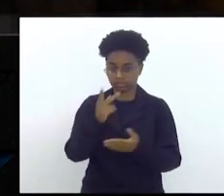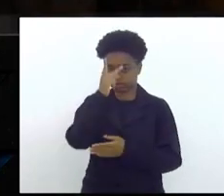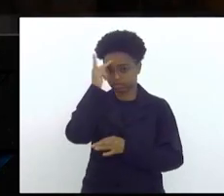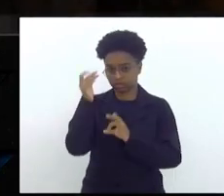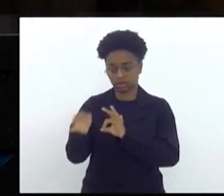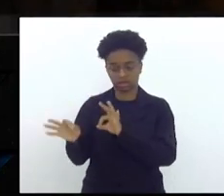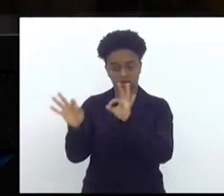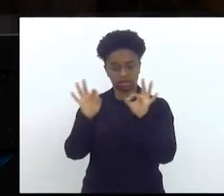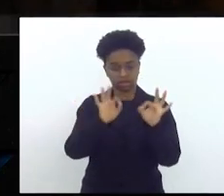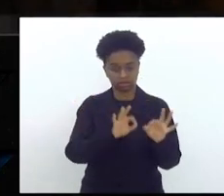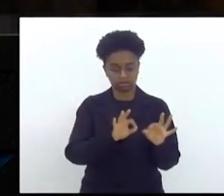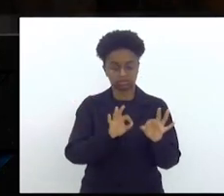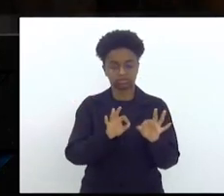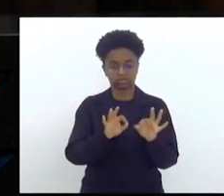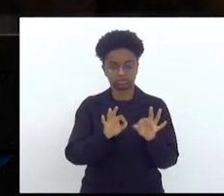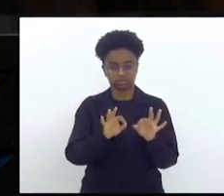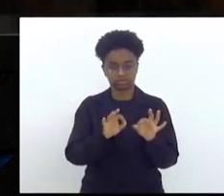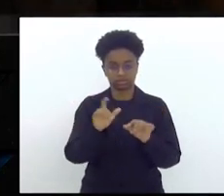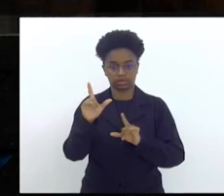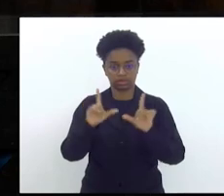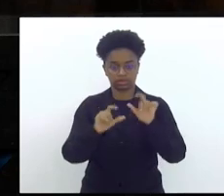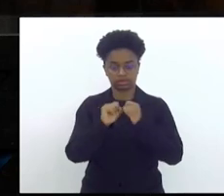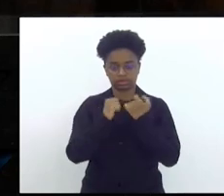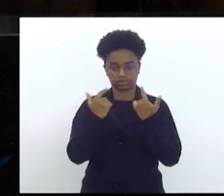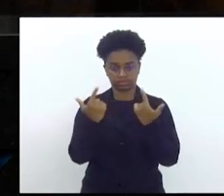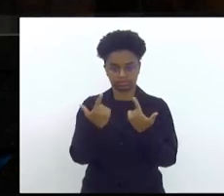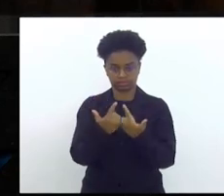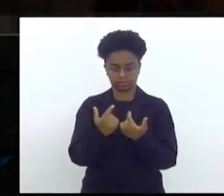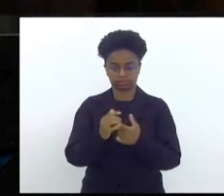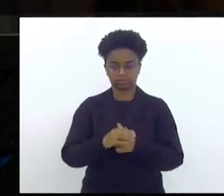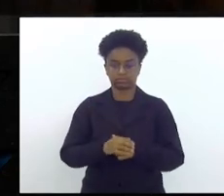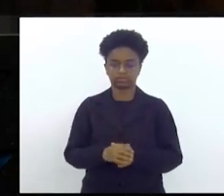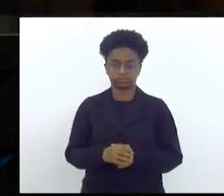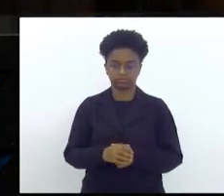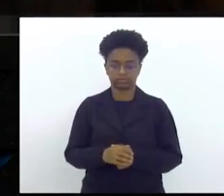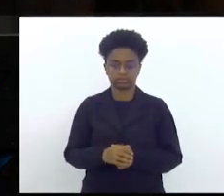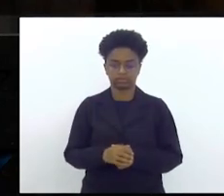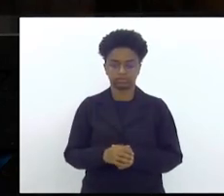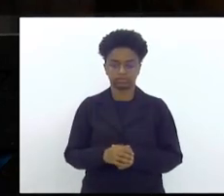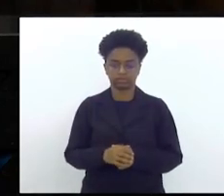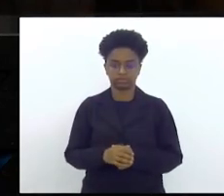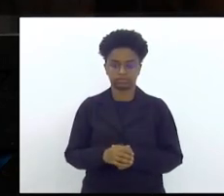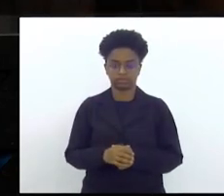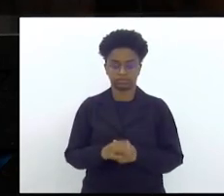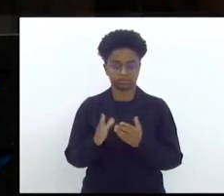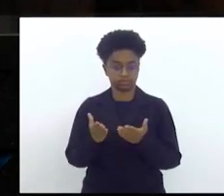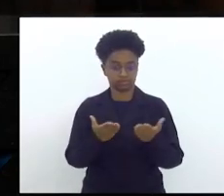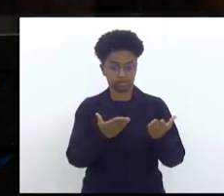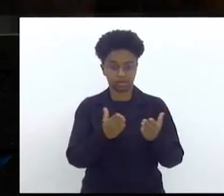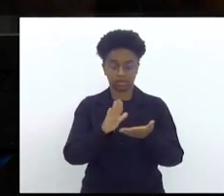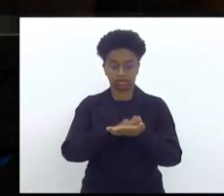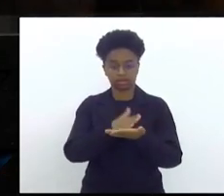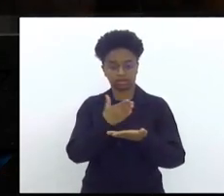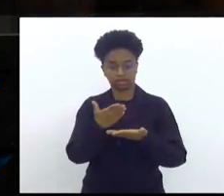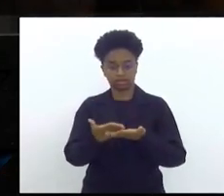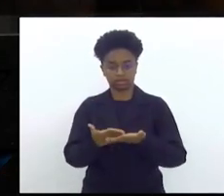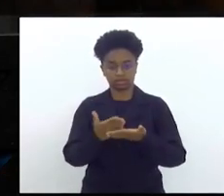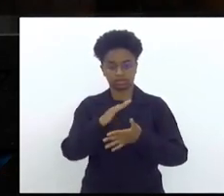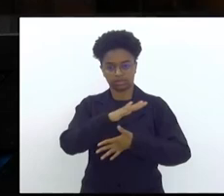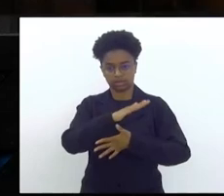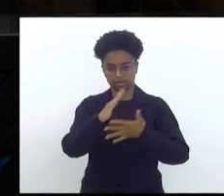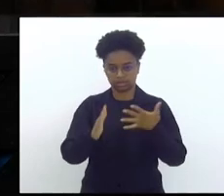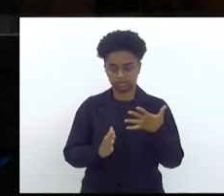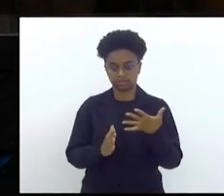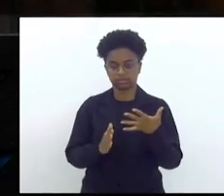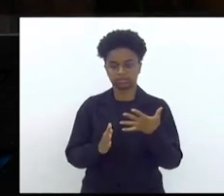telespectadores da TV Alerta senhora intérprete da